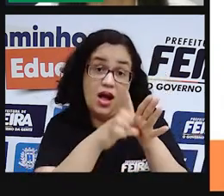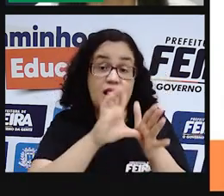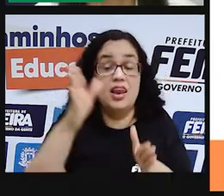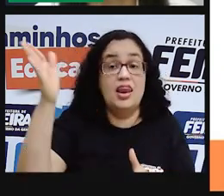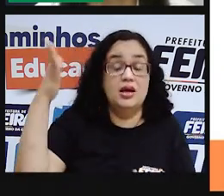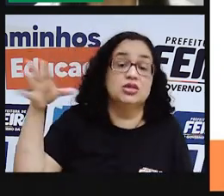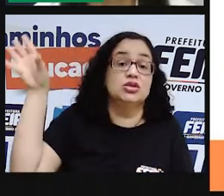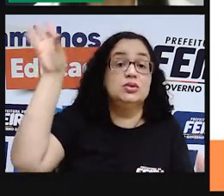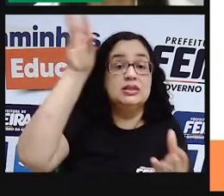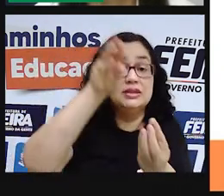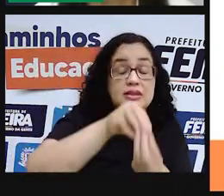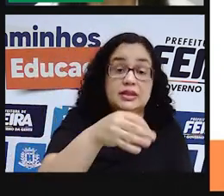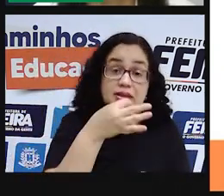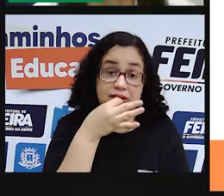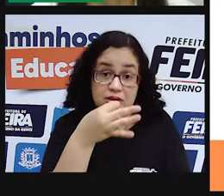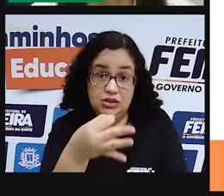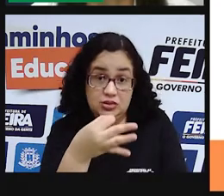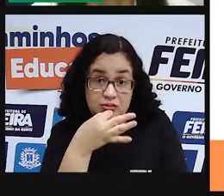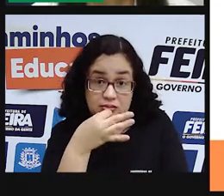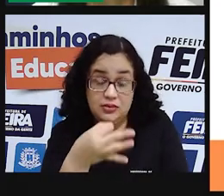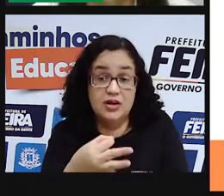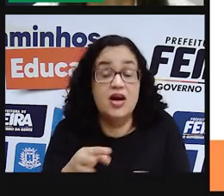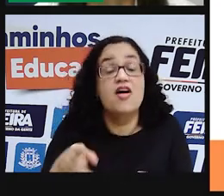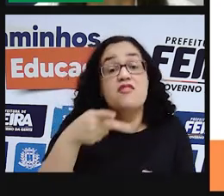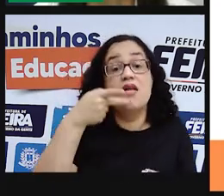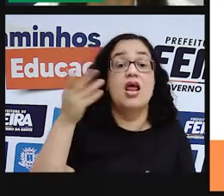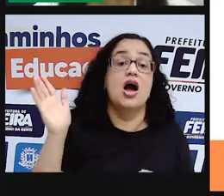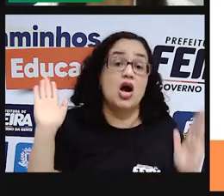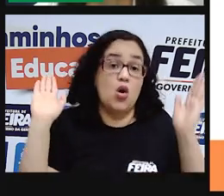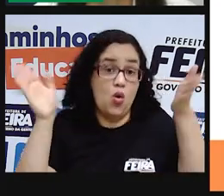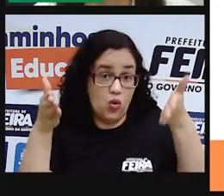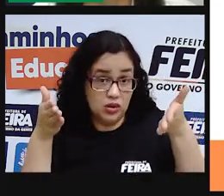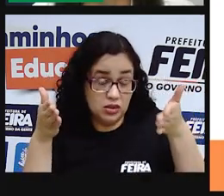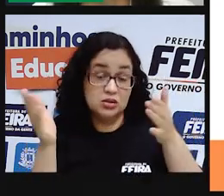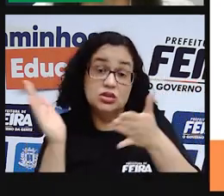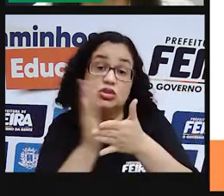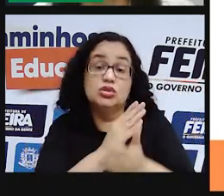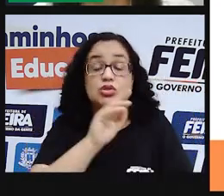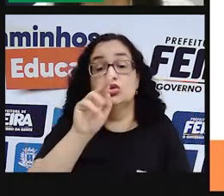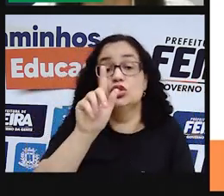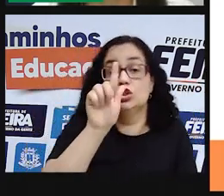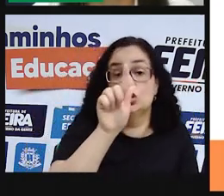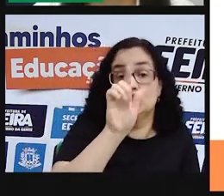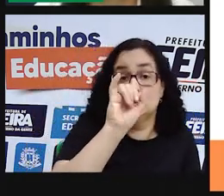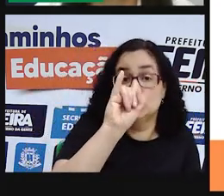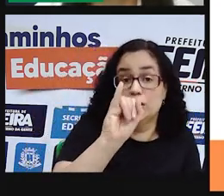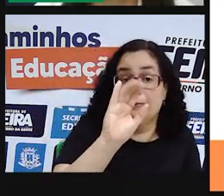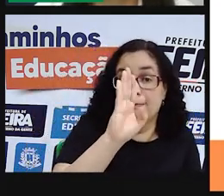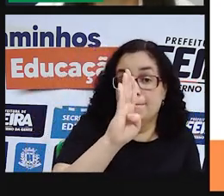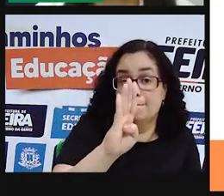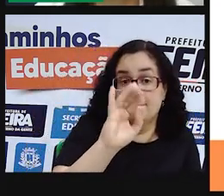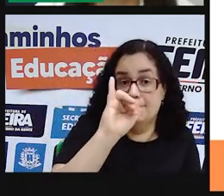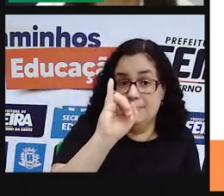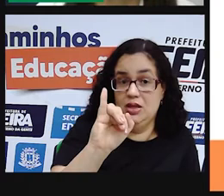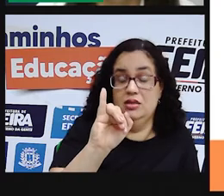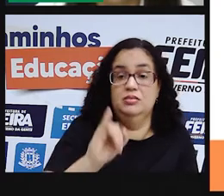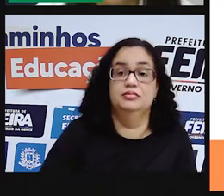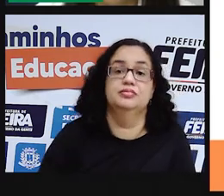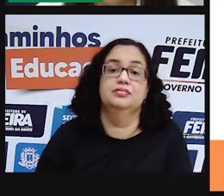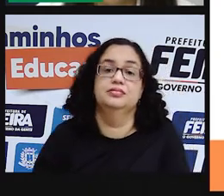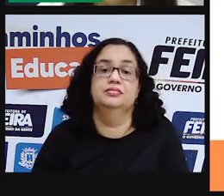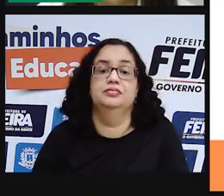a resenha crítica. E aí vamos falar agora da resenha crítica feita da história em